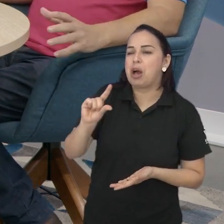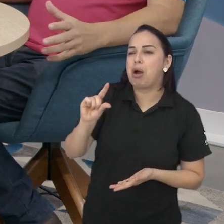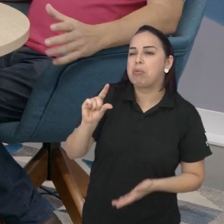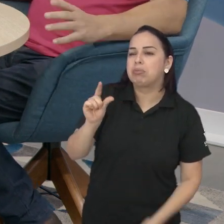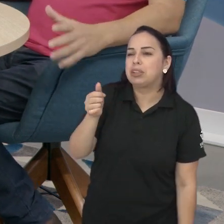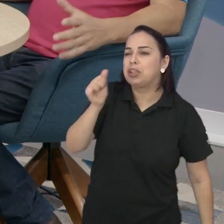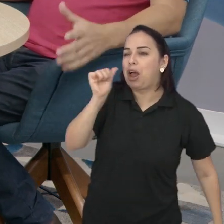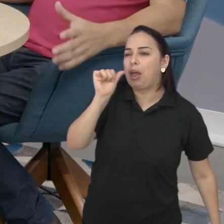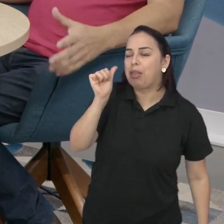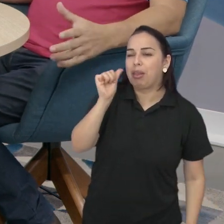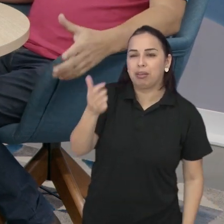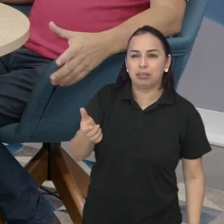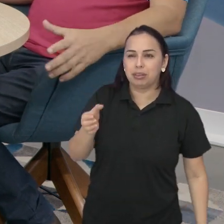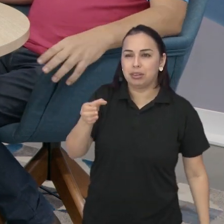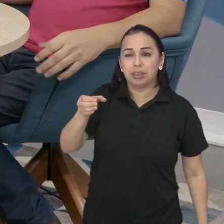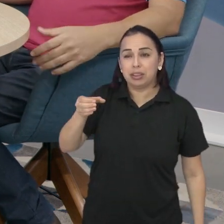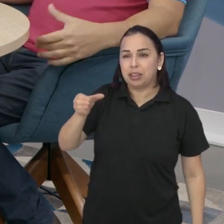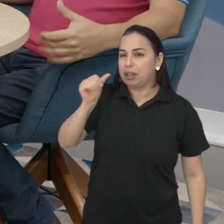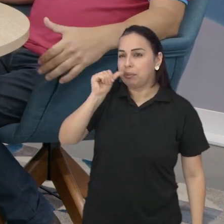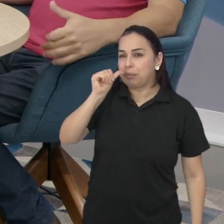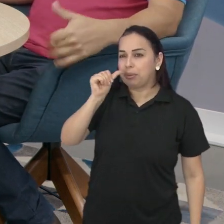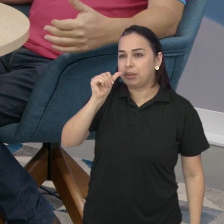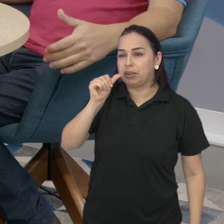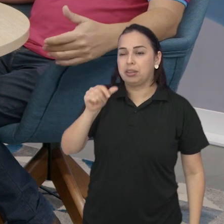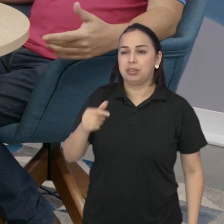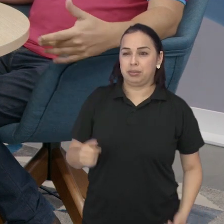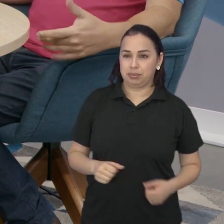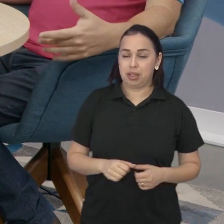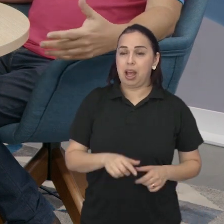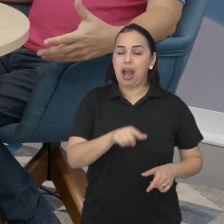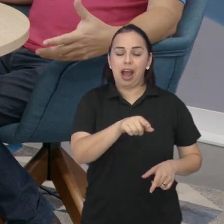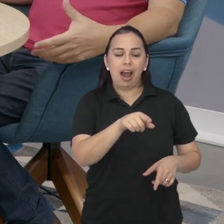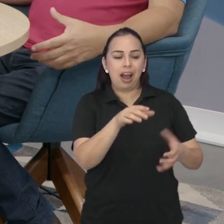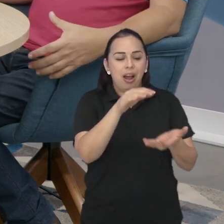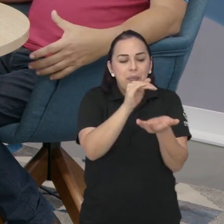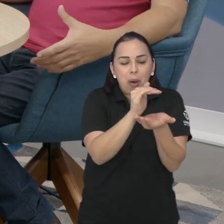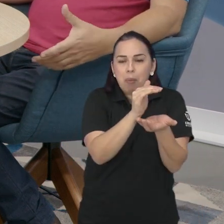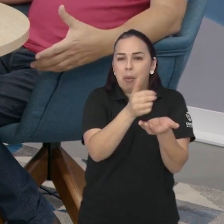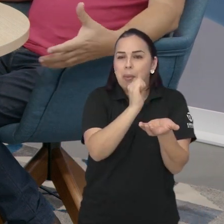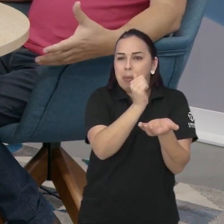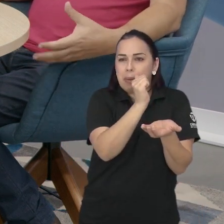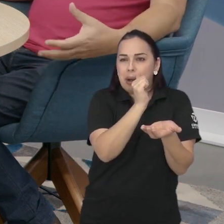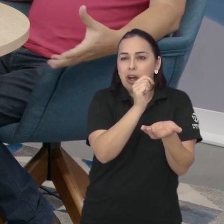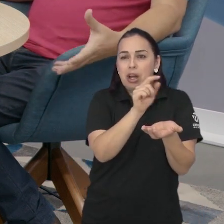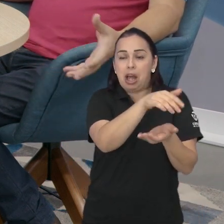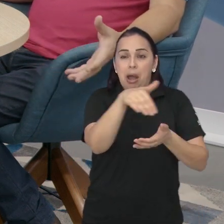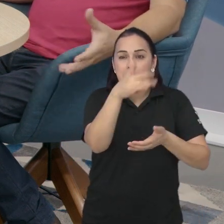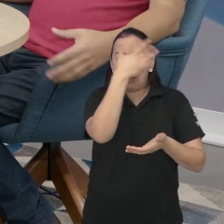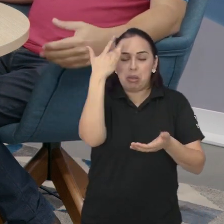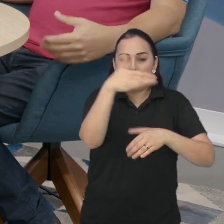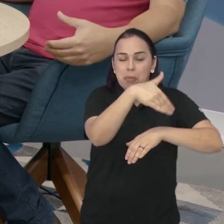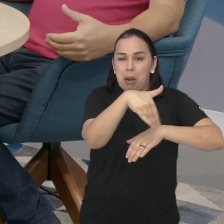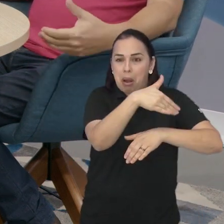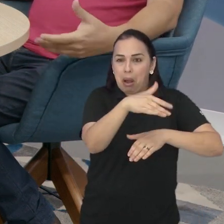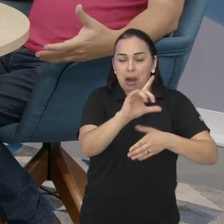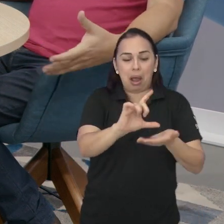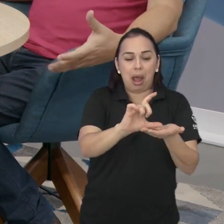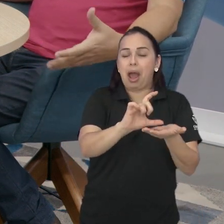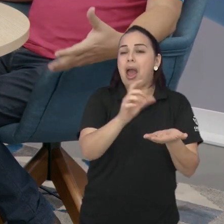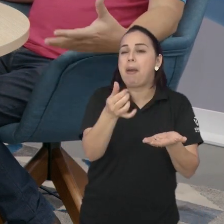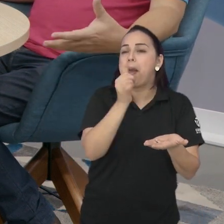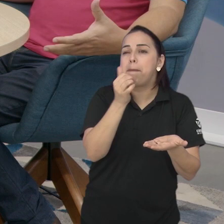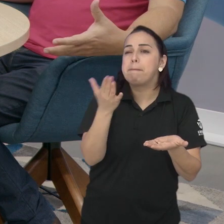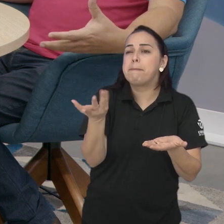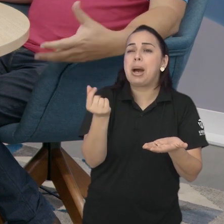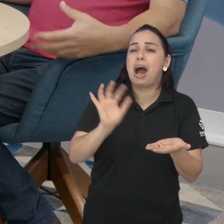né? Todo tem o seu corotinho, como todo tem seu cachorro, né? O corotinho tá porque é barato, porque muita gente ganha dinheiro em